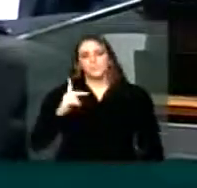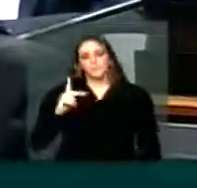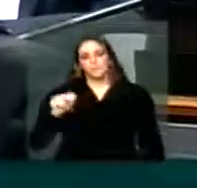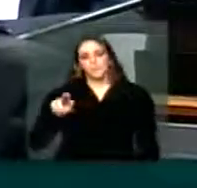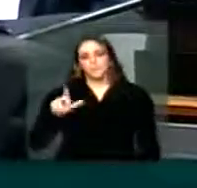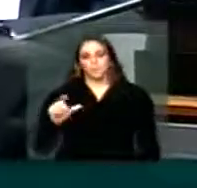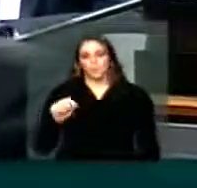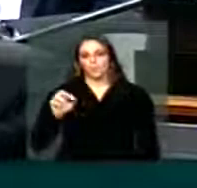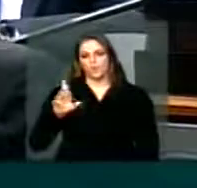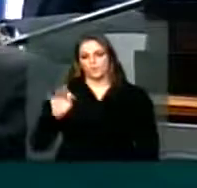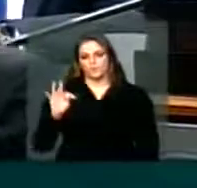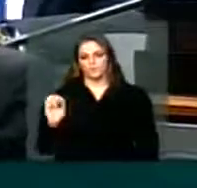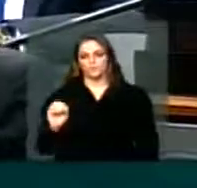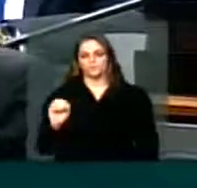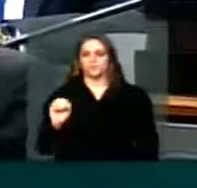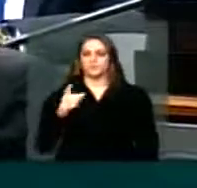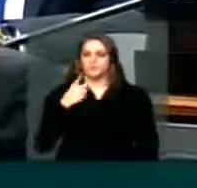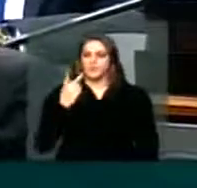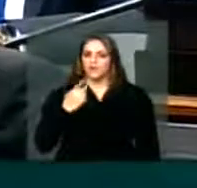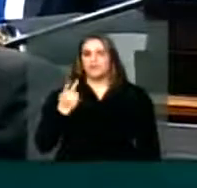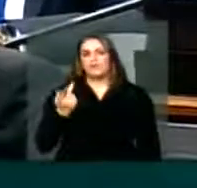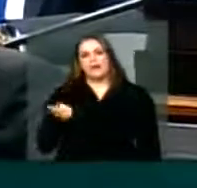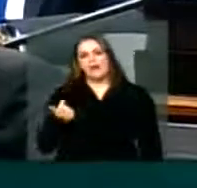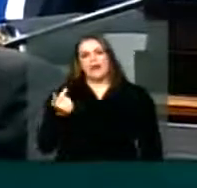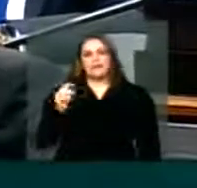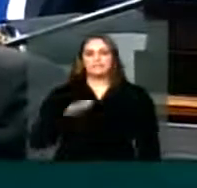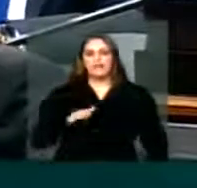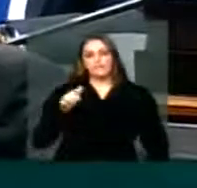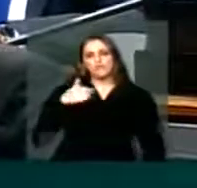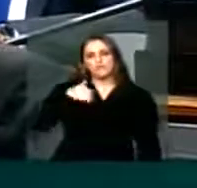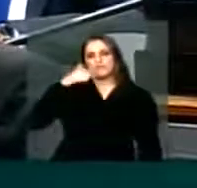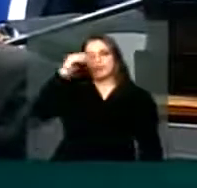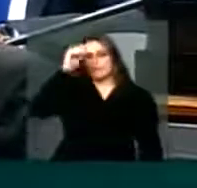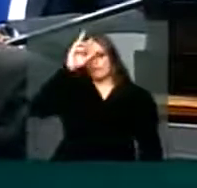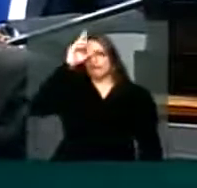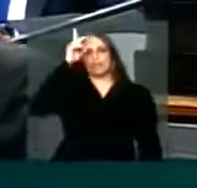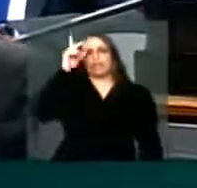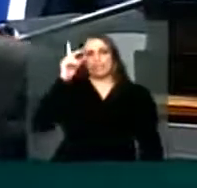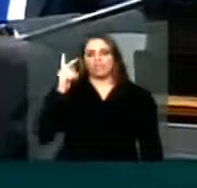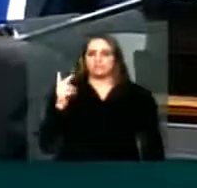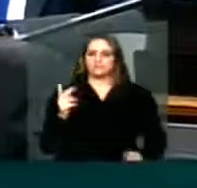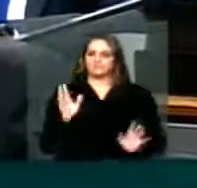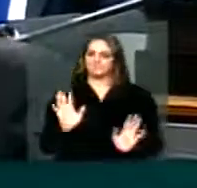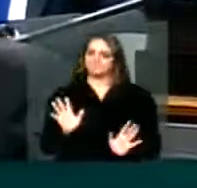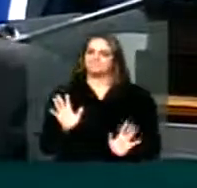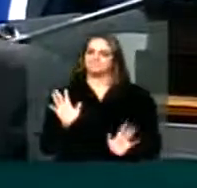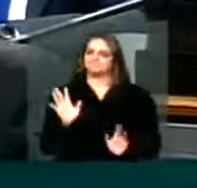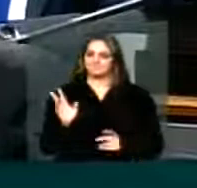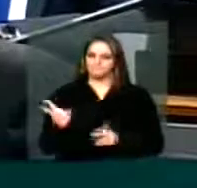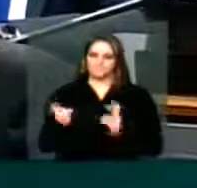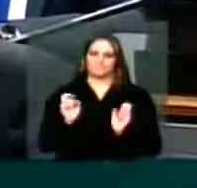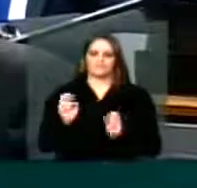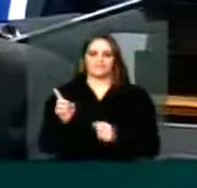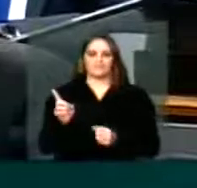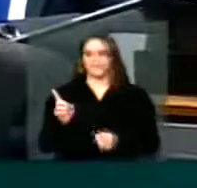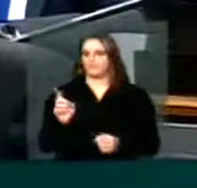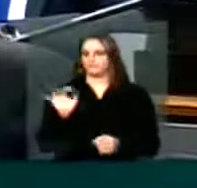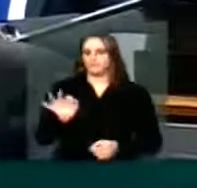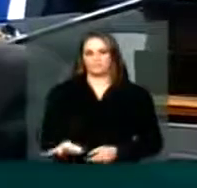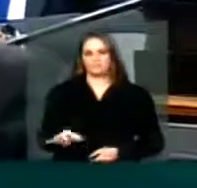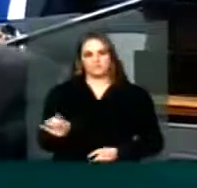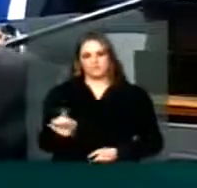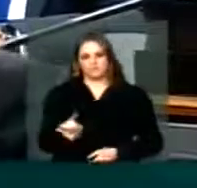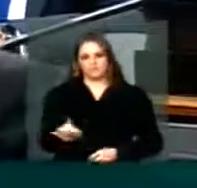Salvo engano isso mostra e agilidade mas nós temos que entender aqui e esse é o nosso